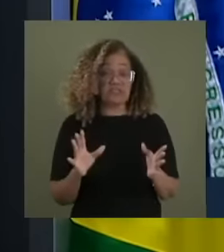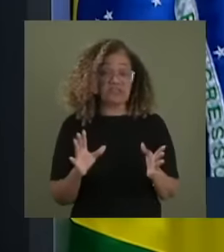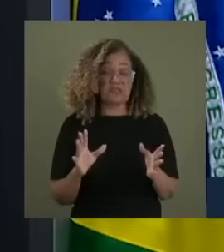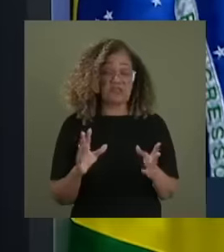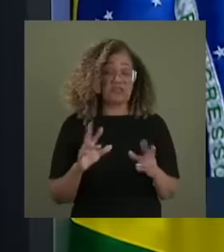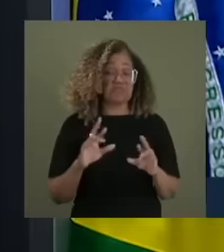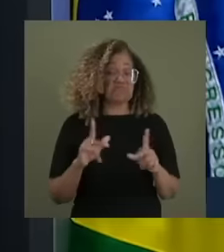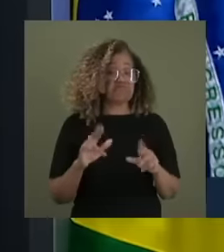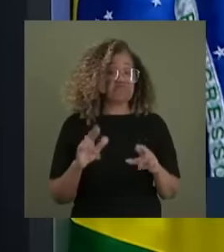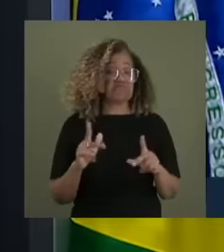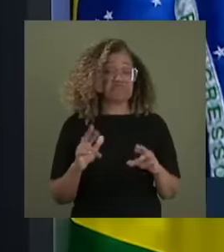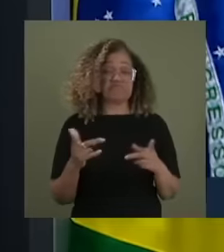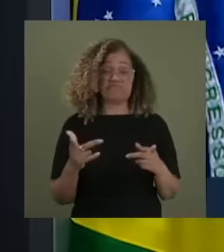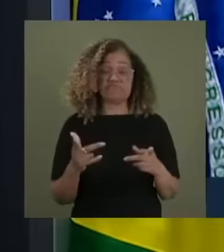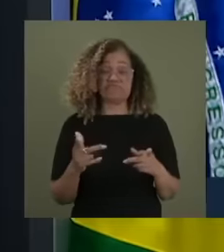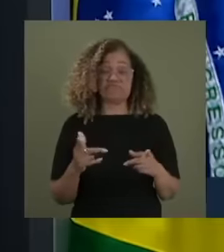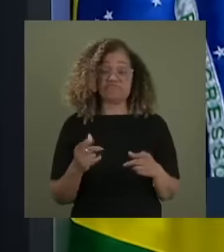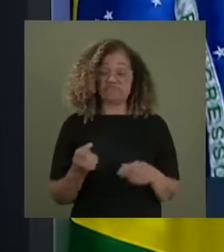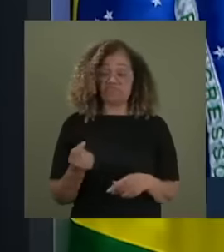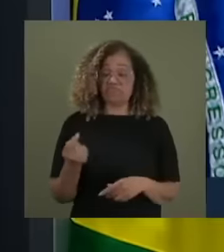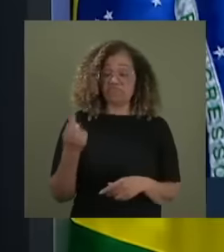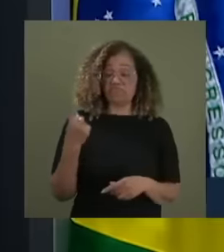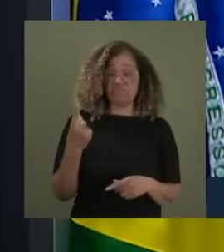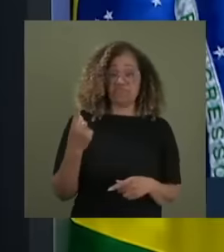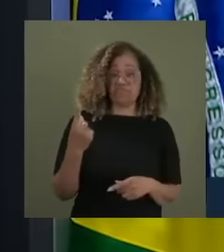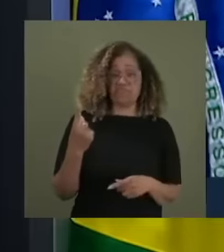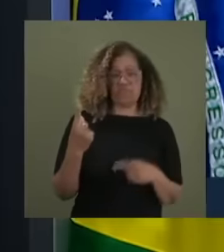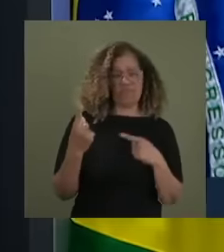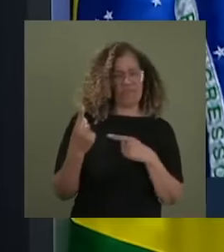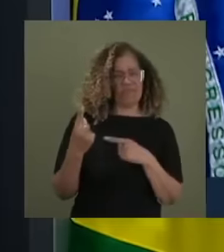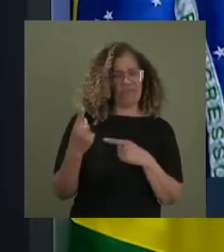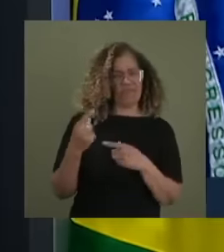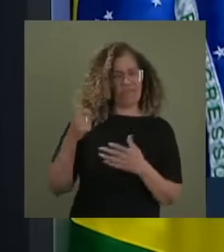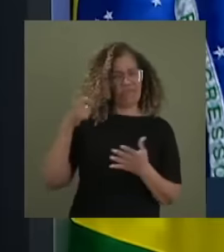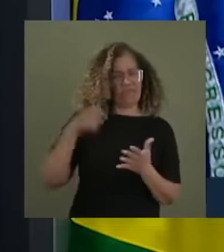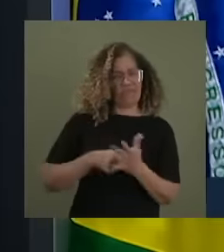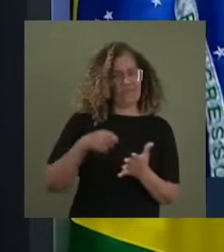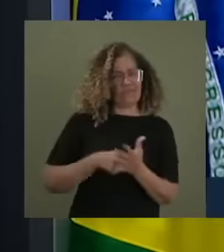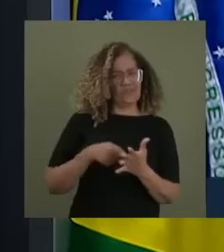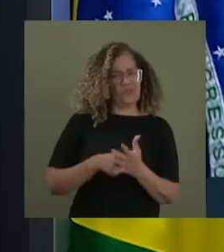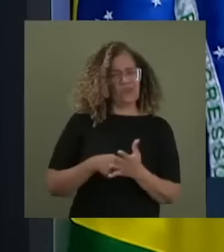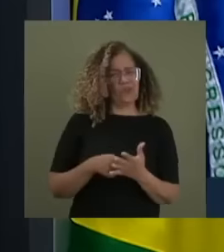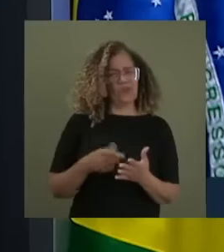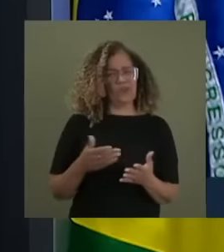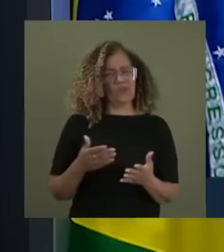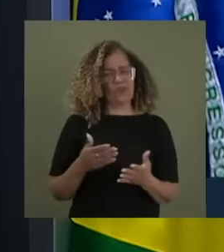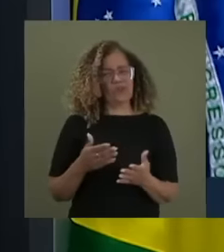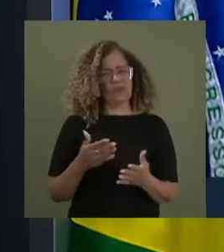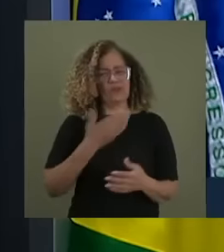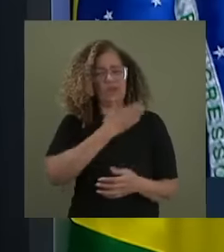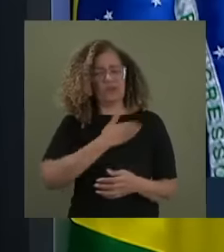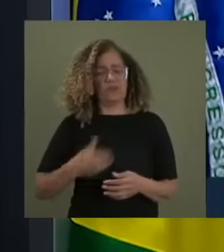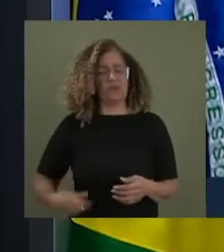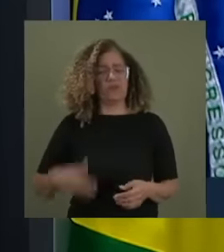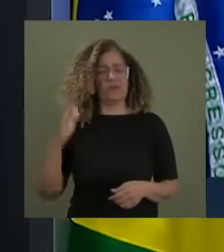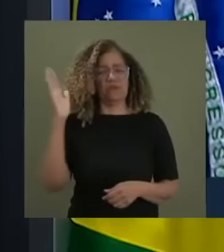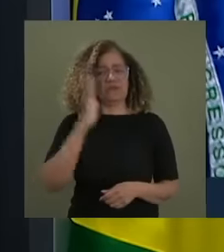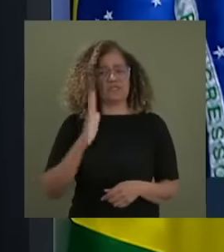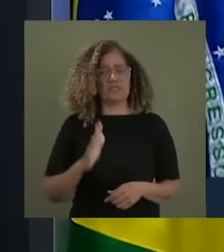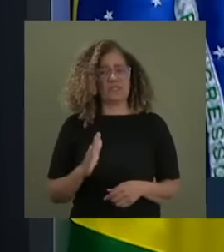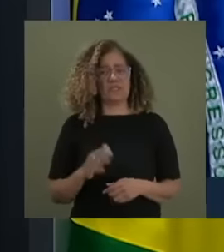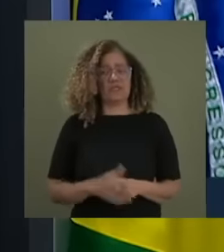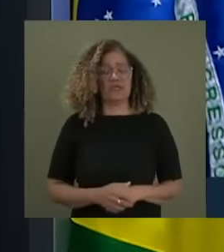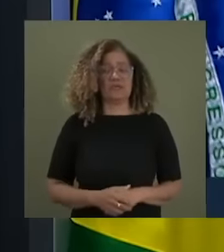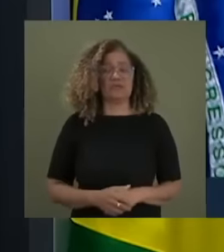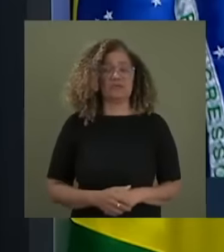uma ação estranha com ditaduras do governo brasileiro e